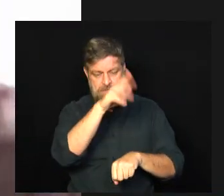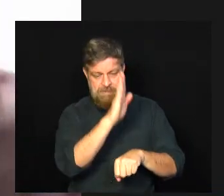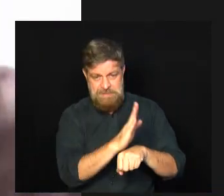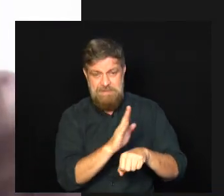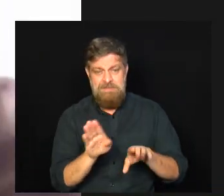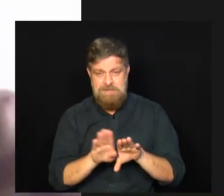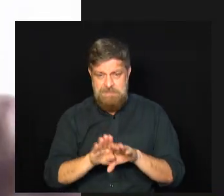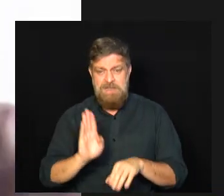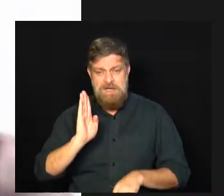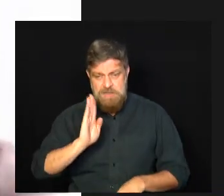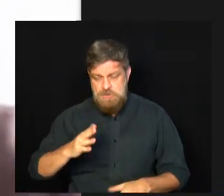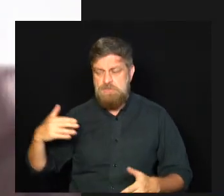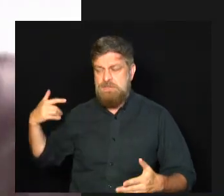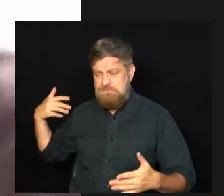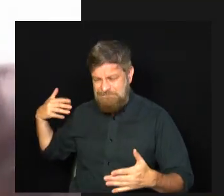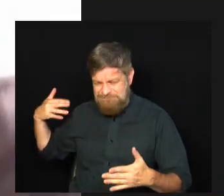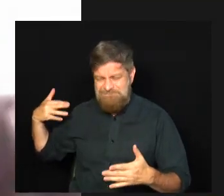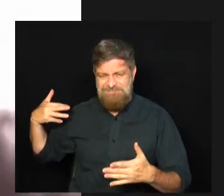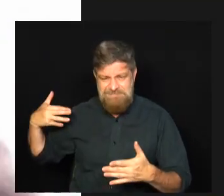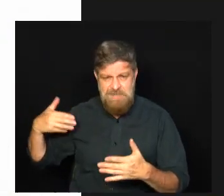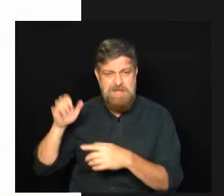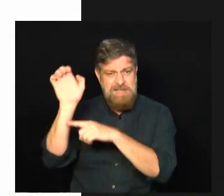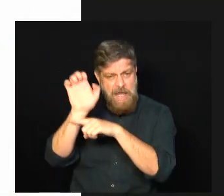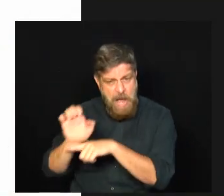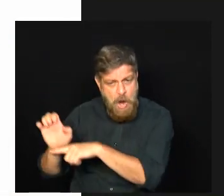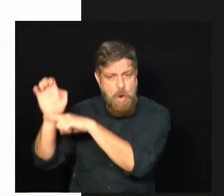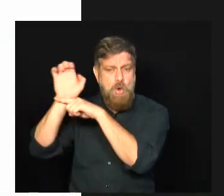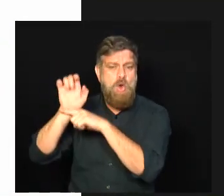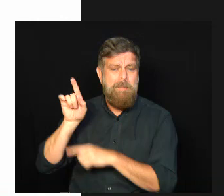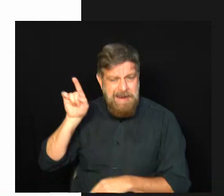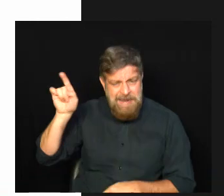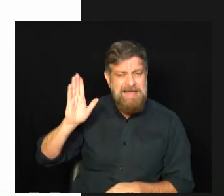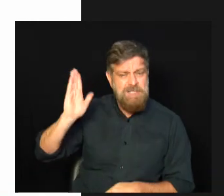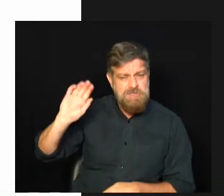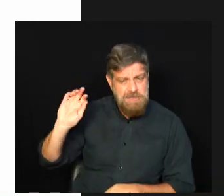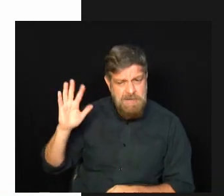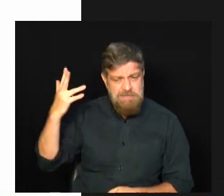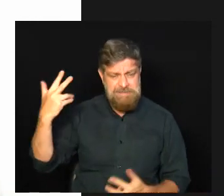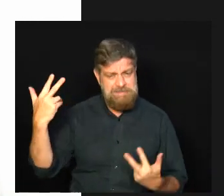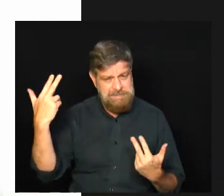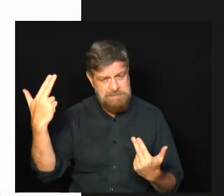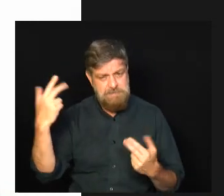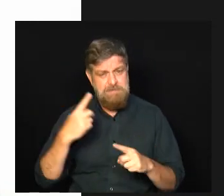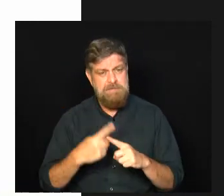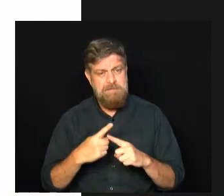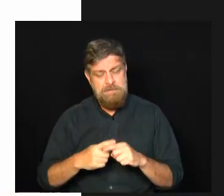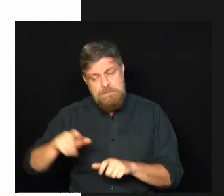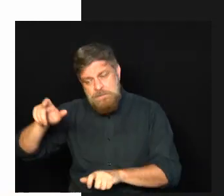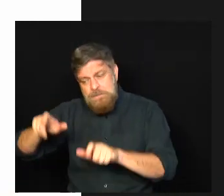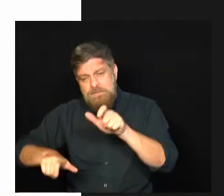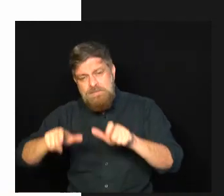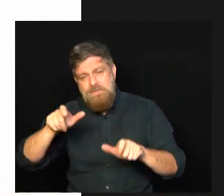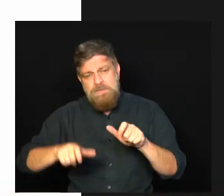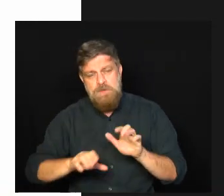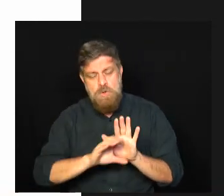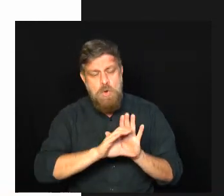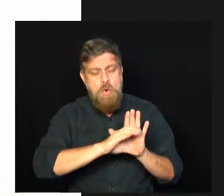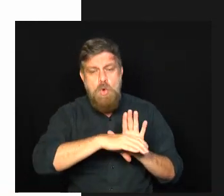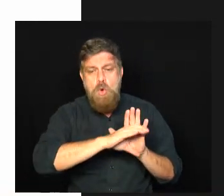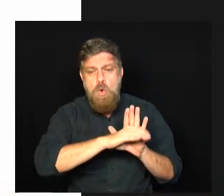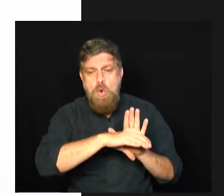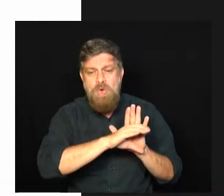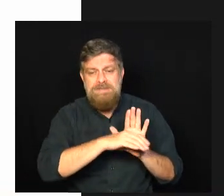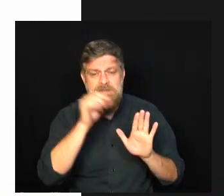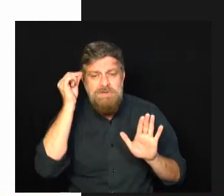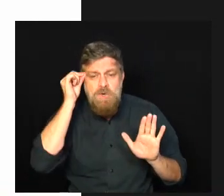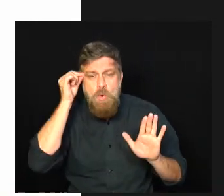vem de muito tempo antes, da Europa, etc. Por quê? Porque muita gente conceituou patrimônio